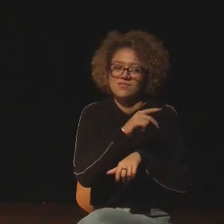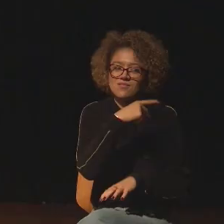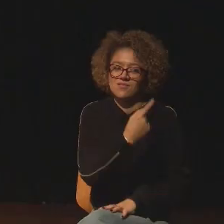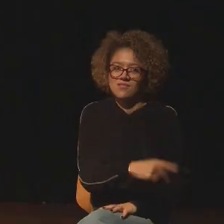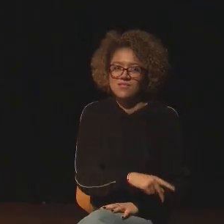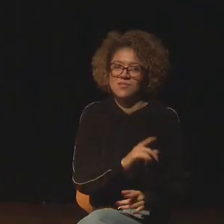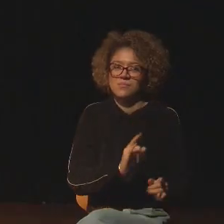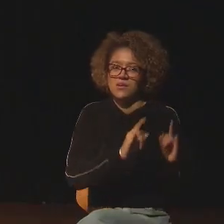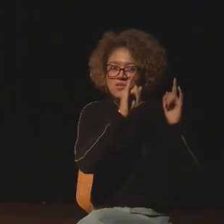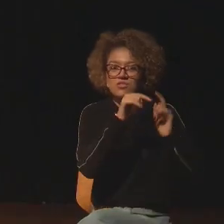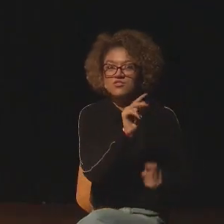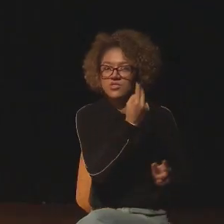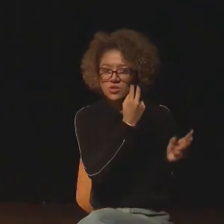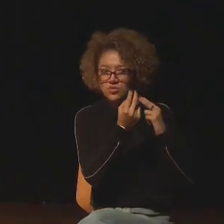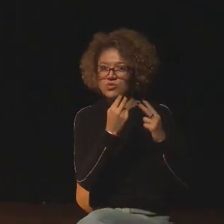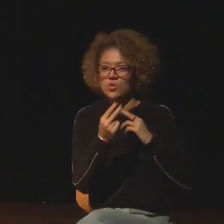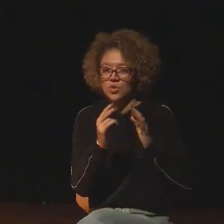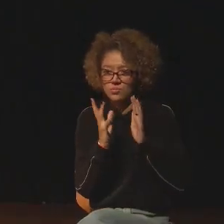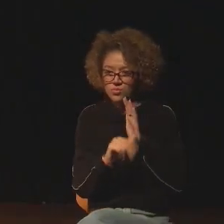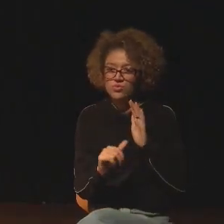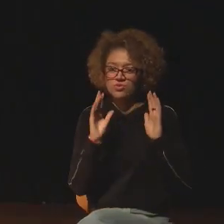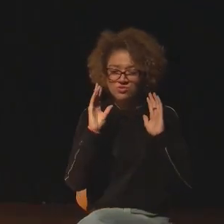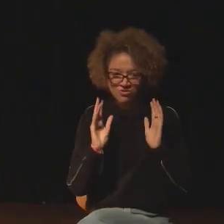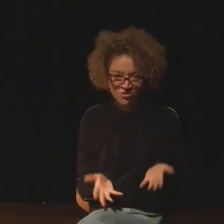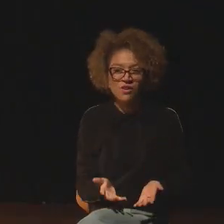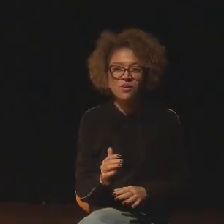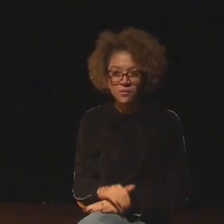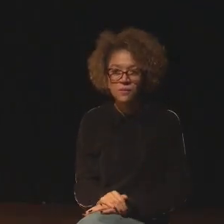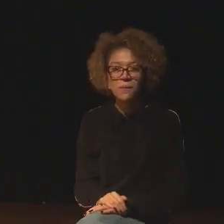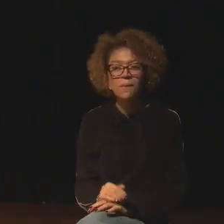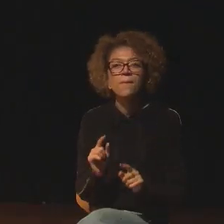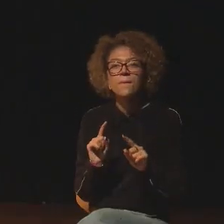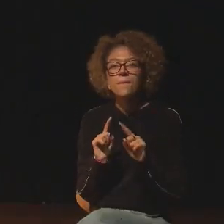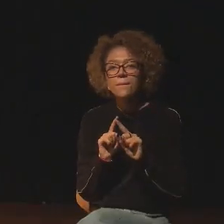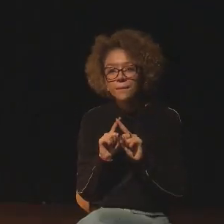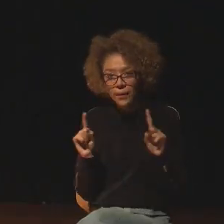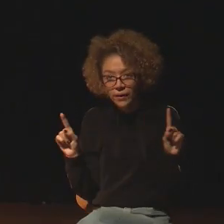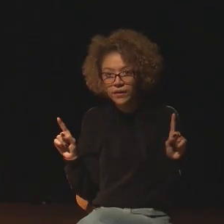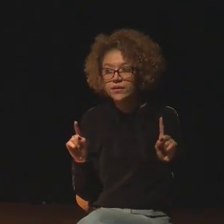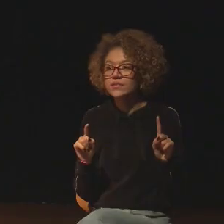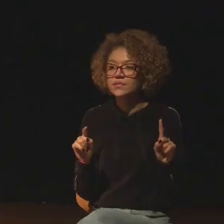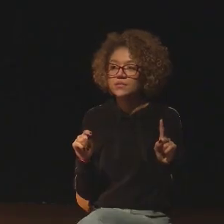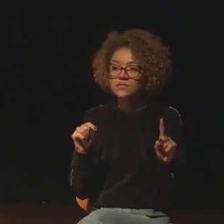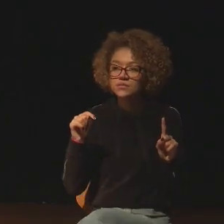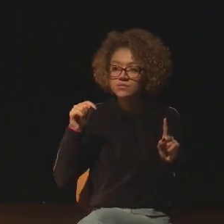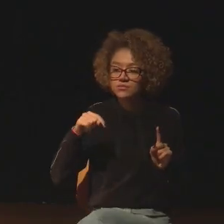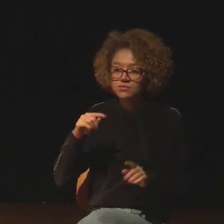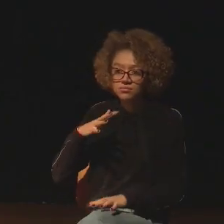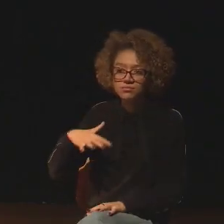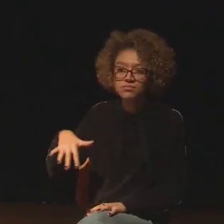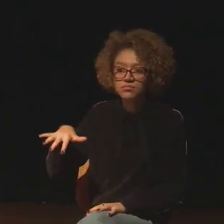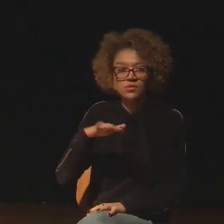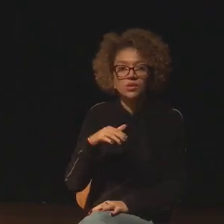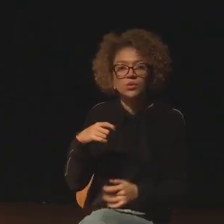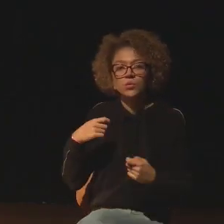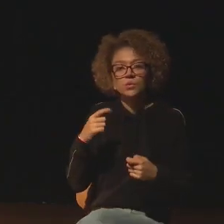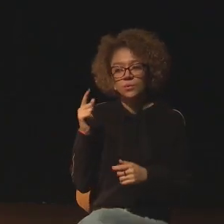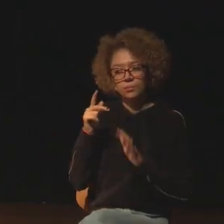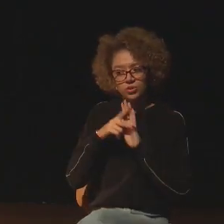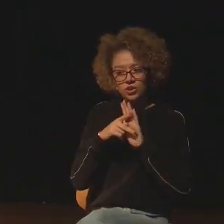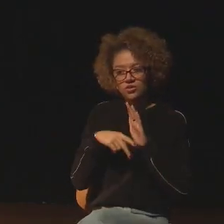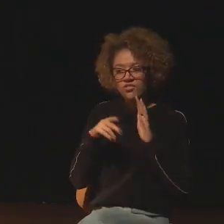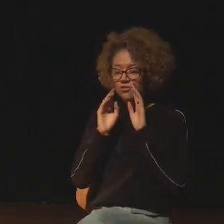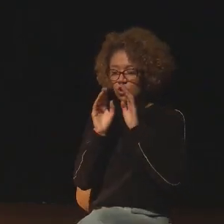carros, porque essas intervenções sendo feitas aqui, elas não devem considerar exclusivamente a Rua Plínio Figueiredo. O Otávio Mendes,